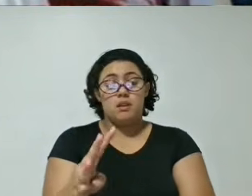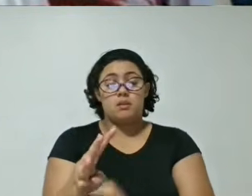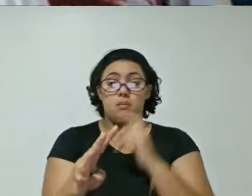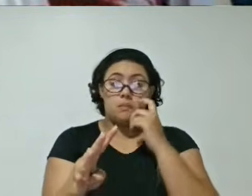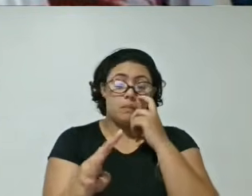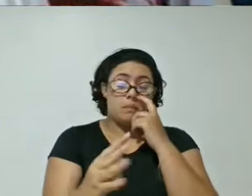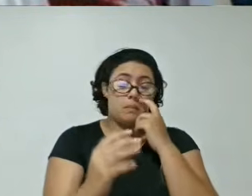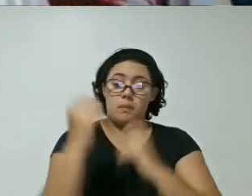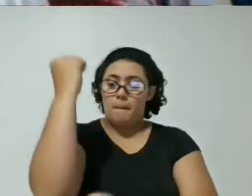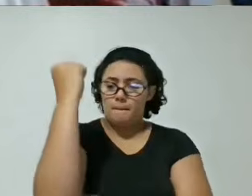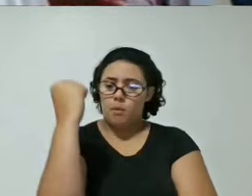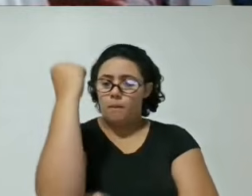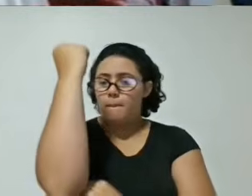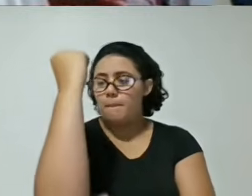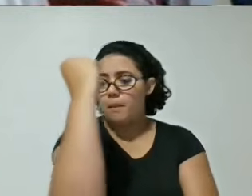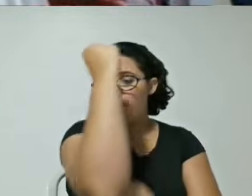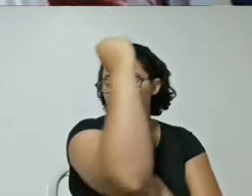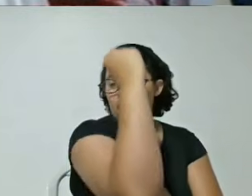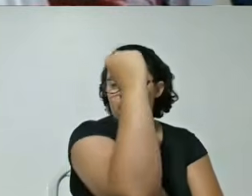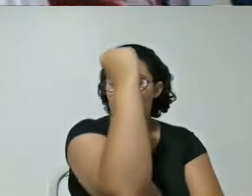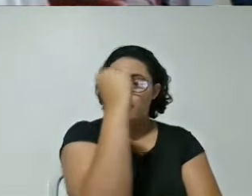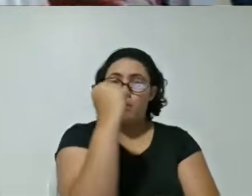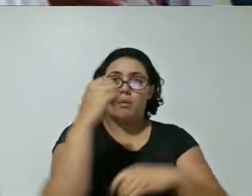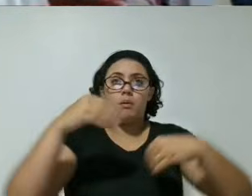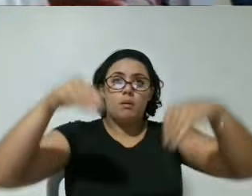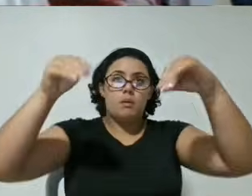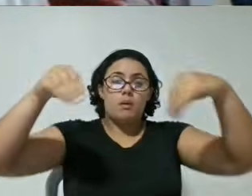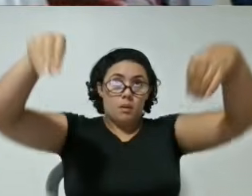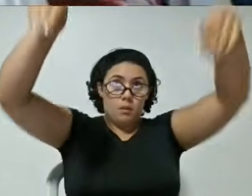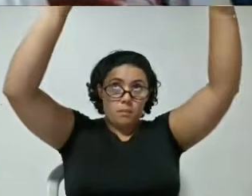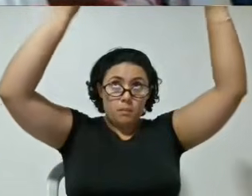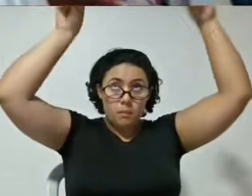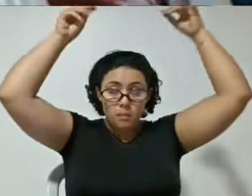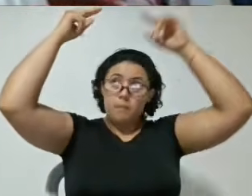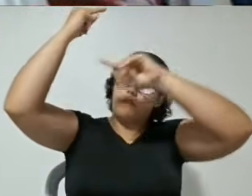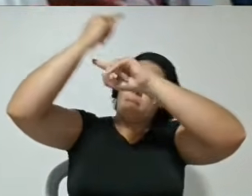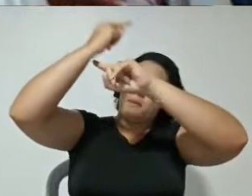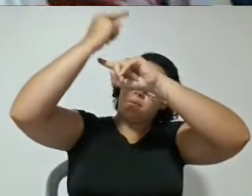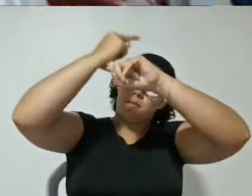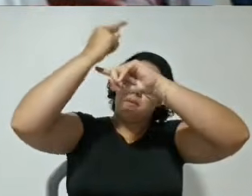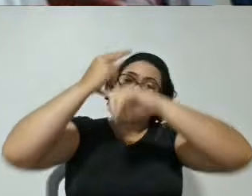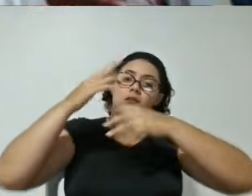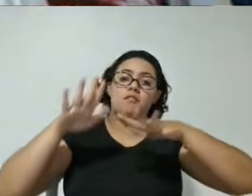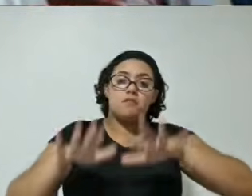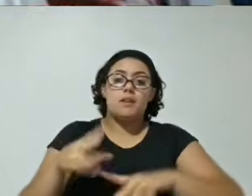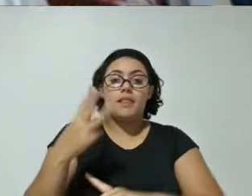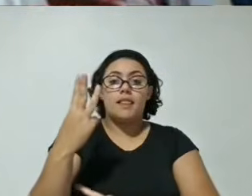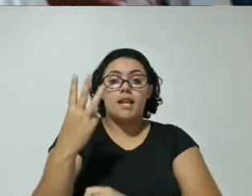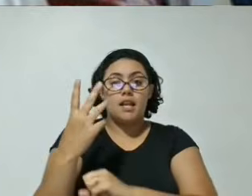colocaram uma coberta ali para proteger do sereno, e ali eles ficaram 3 noites, sabe?